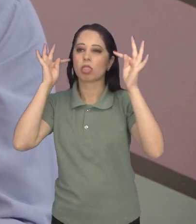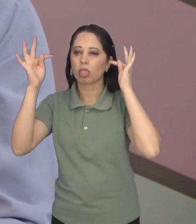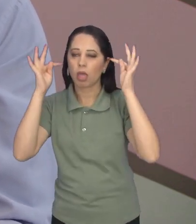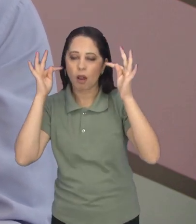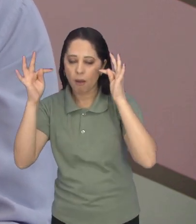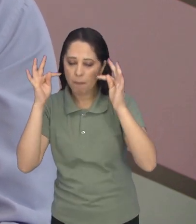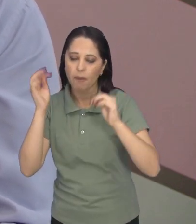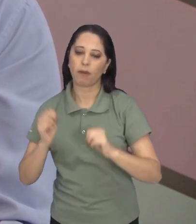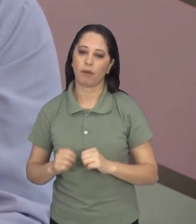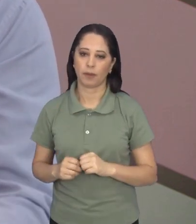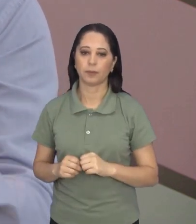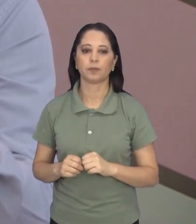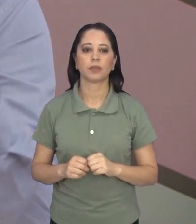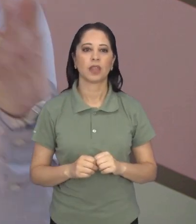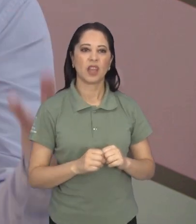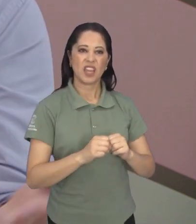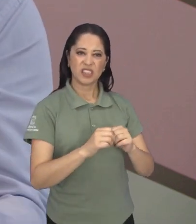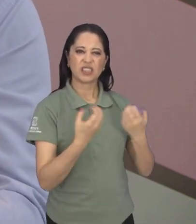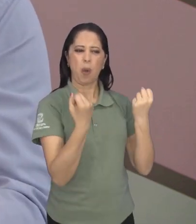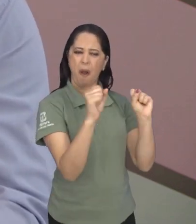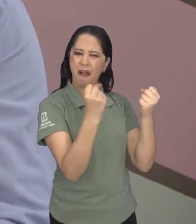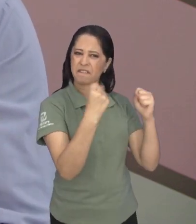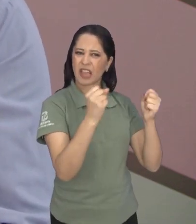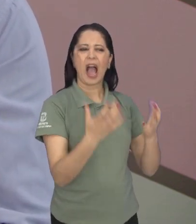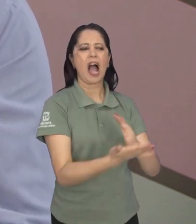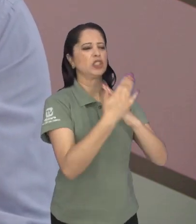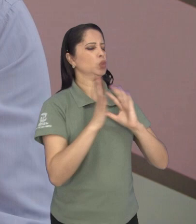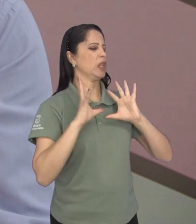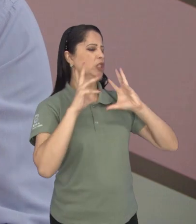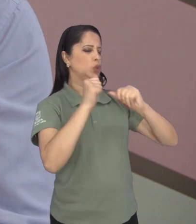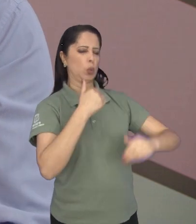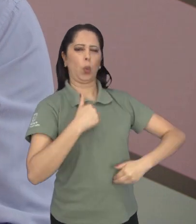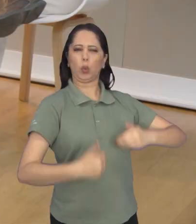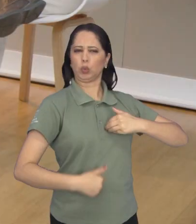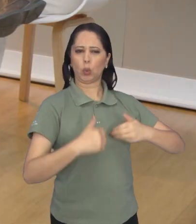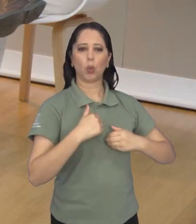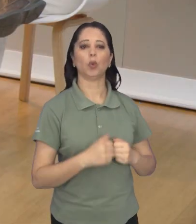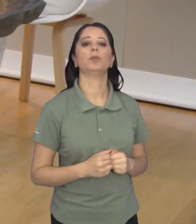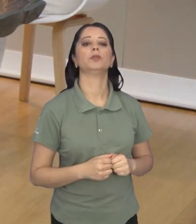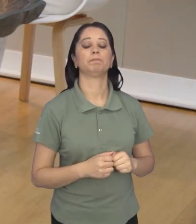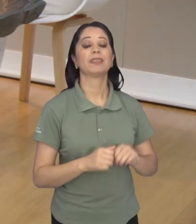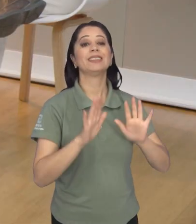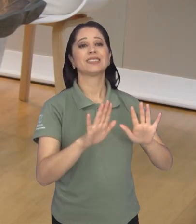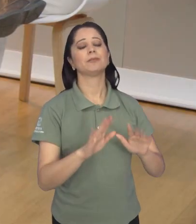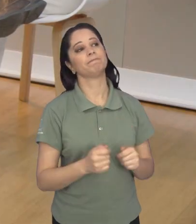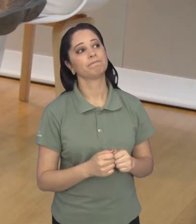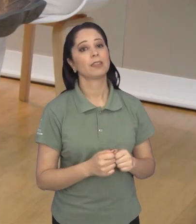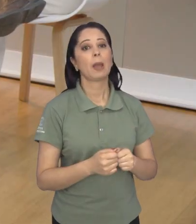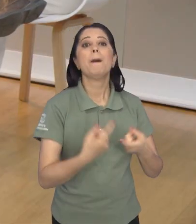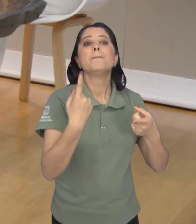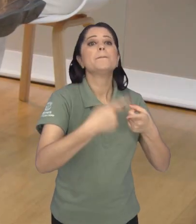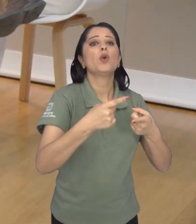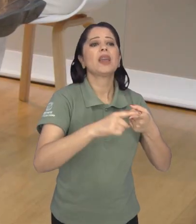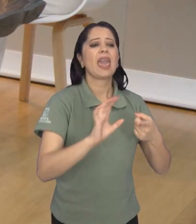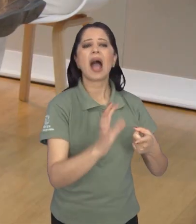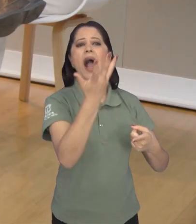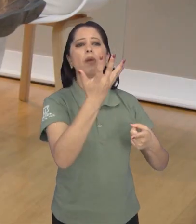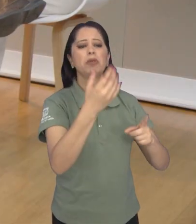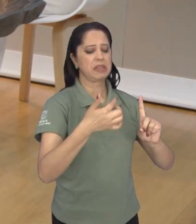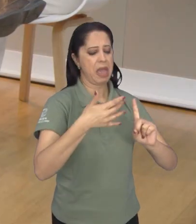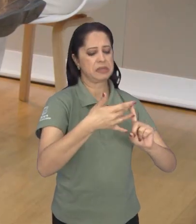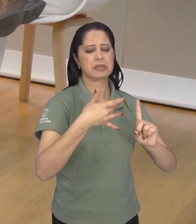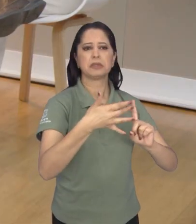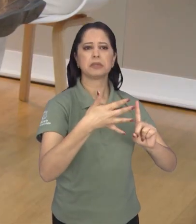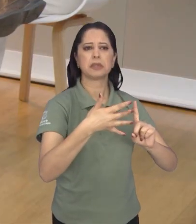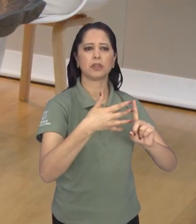terapias relacionadas a gente chama de contingente abrangente. Atividade física ajuda em todos os sentidos, né, doutor? Tudo. E existe alguma